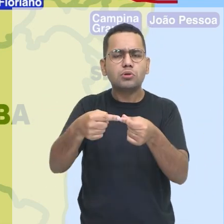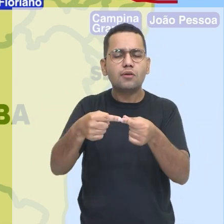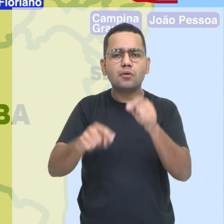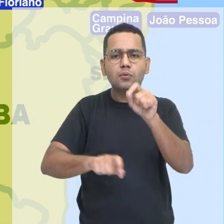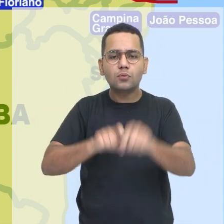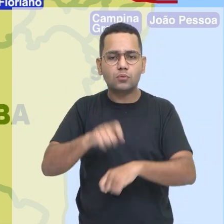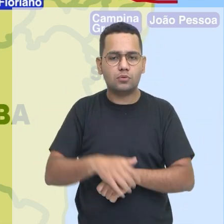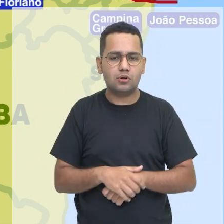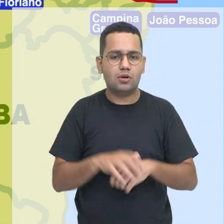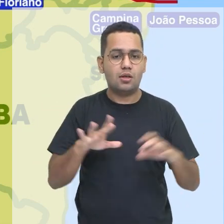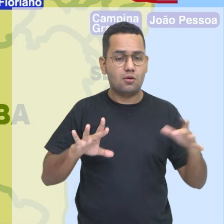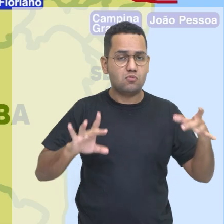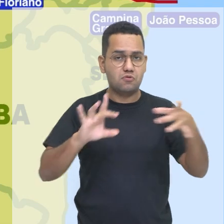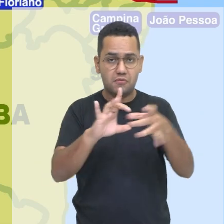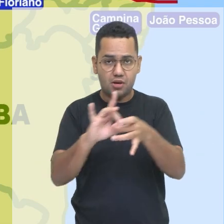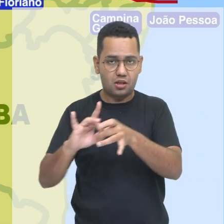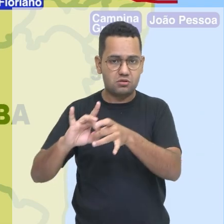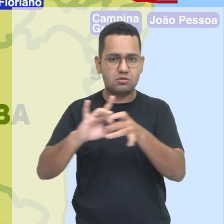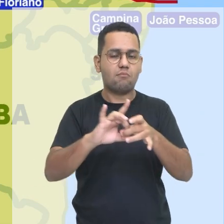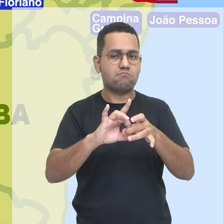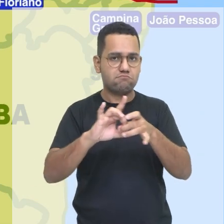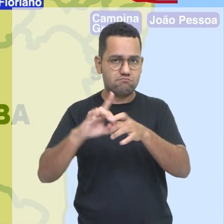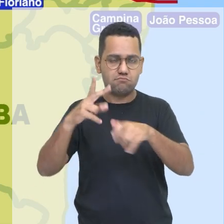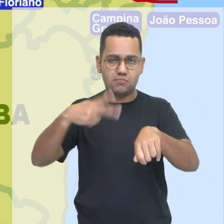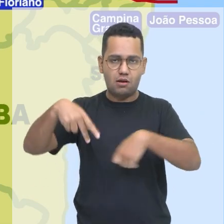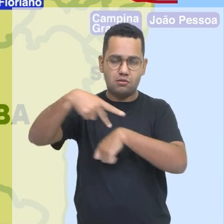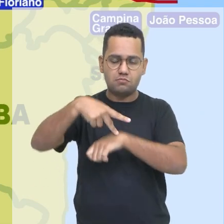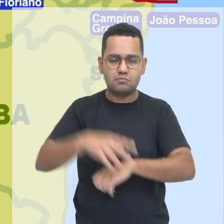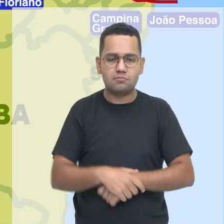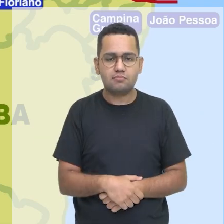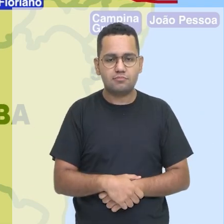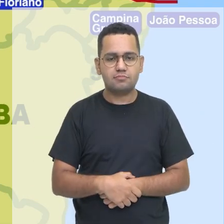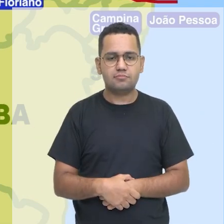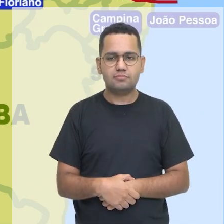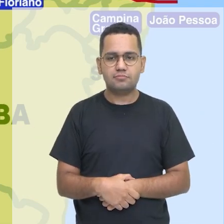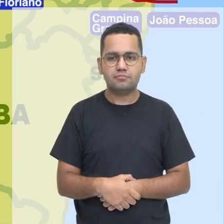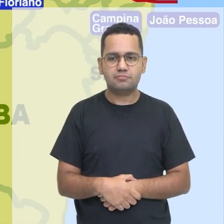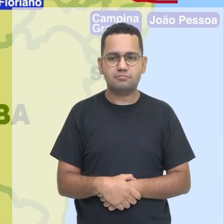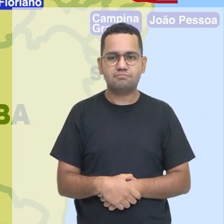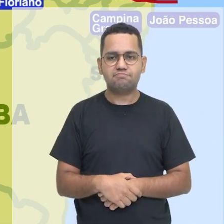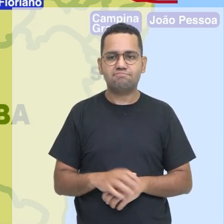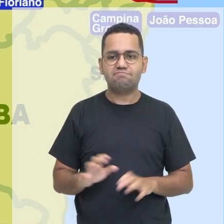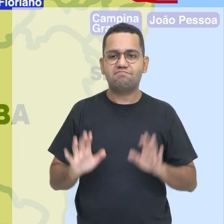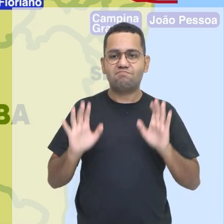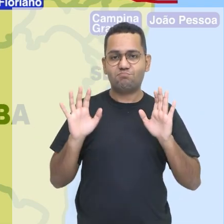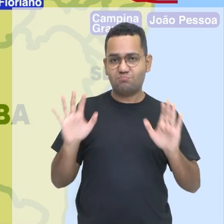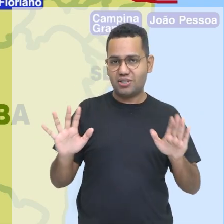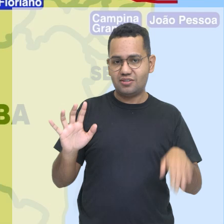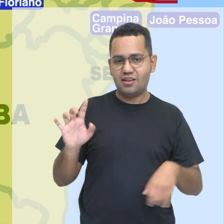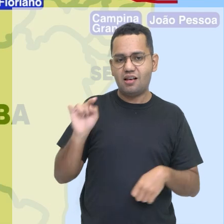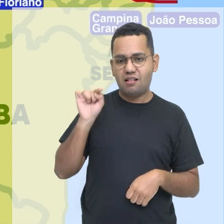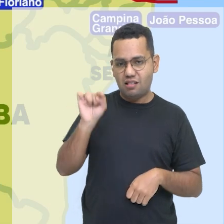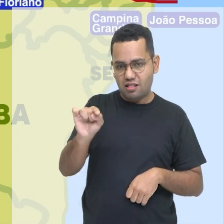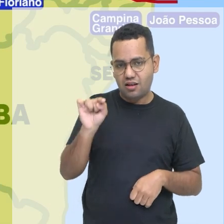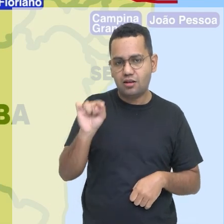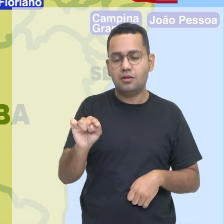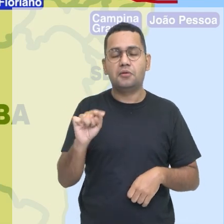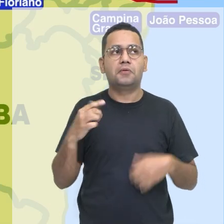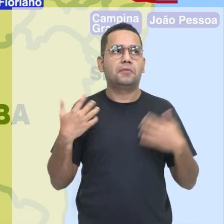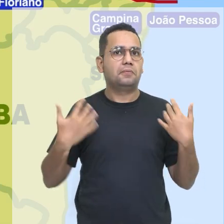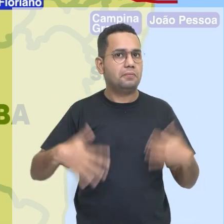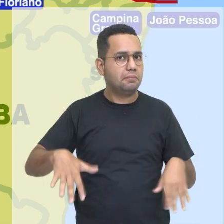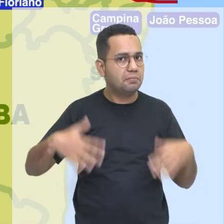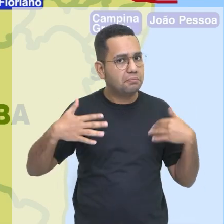ao restante do país. Professor, mas eu já ouvi falar que a Transamazônica se tornou uma dor de cabeça para